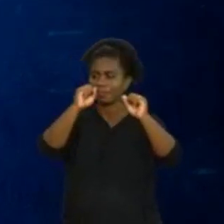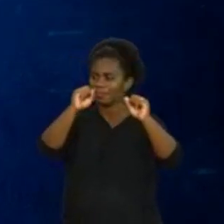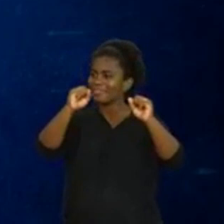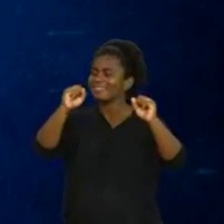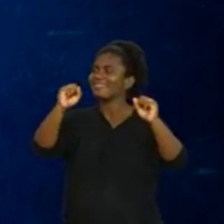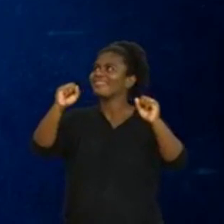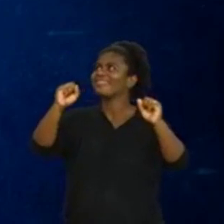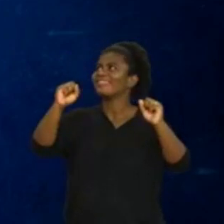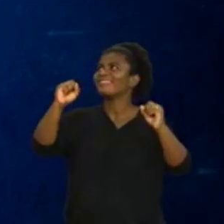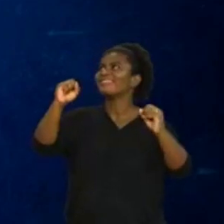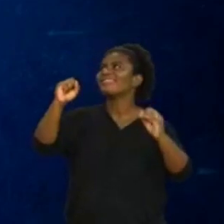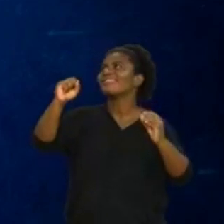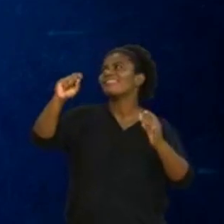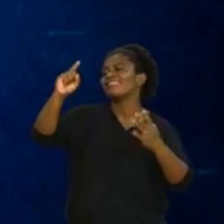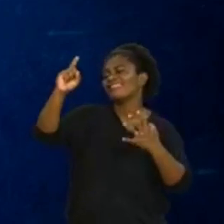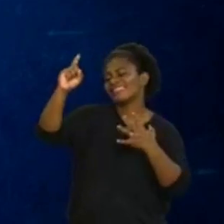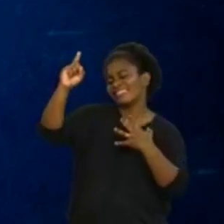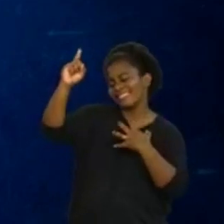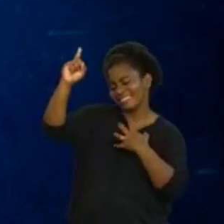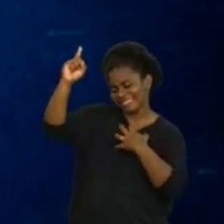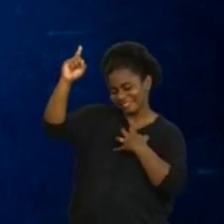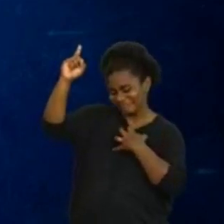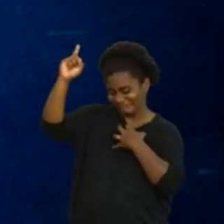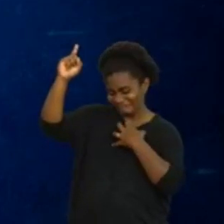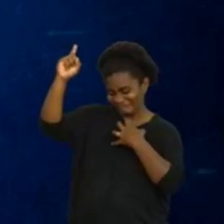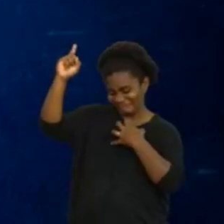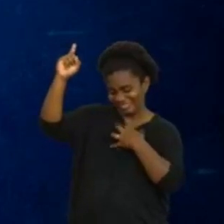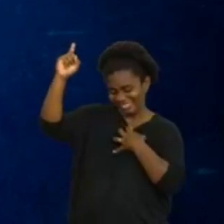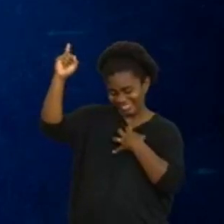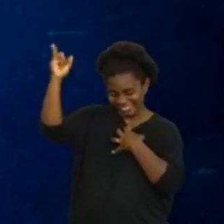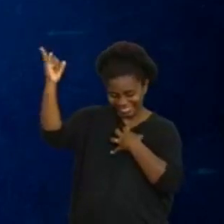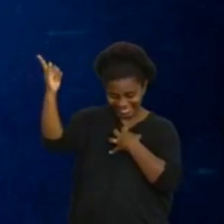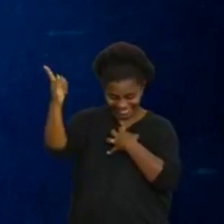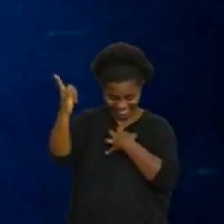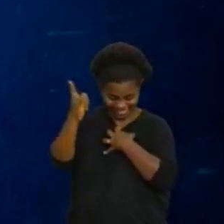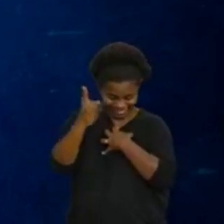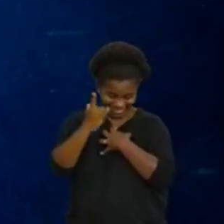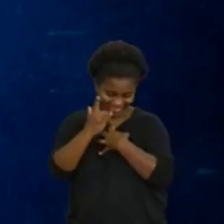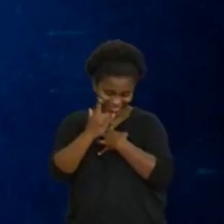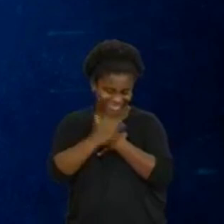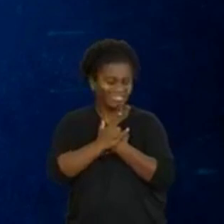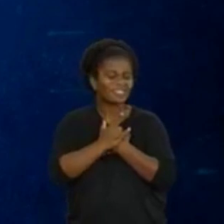sobrenatural. Faz com que eu me sinta. Faz com que eu me sinta especial.